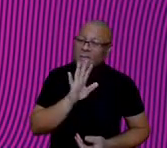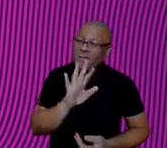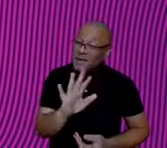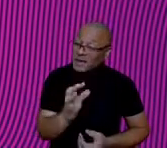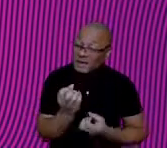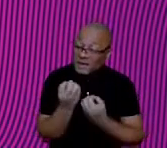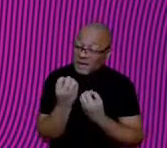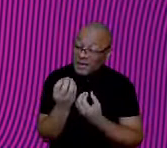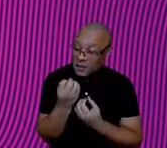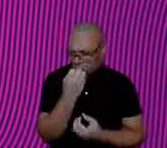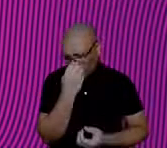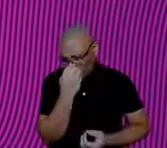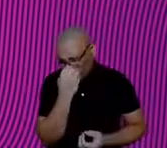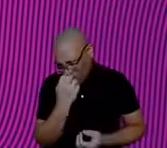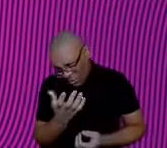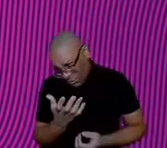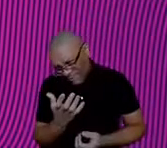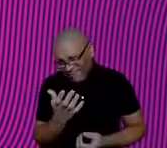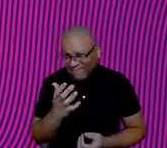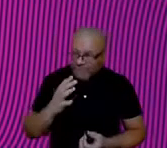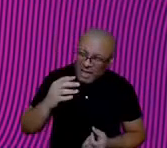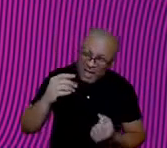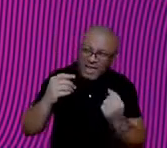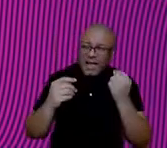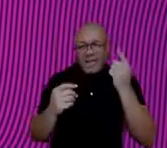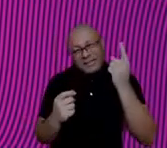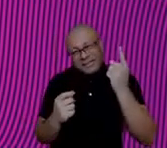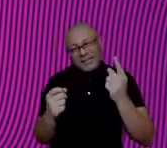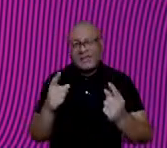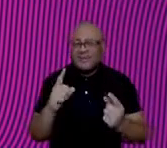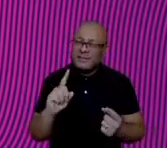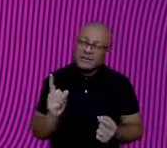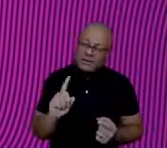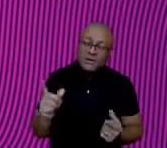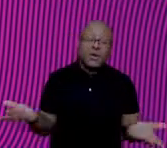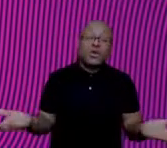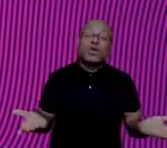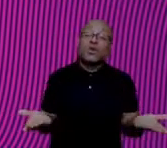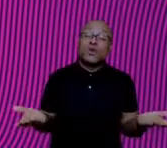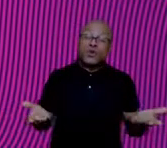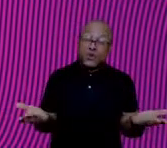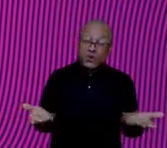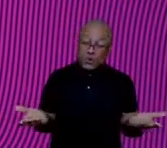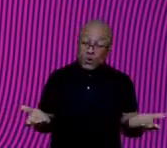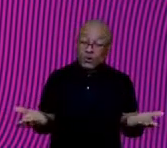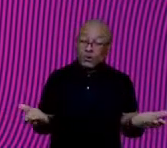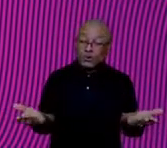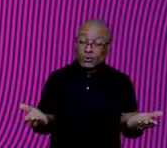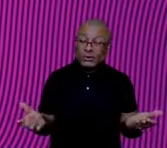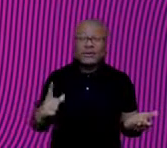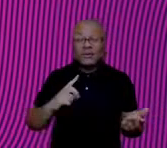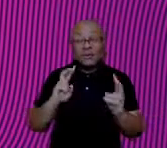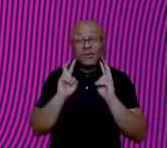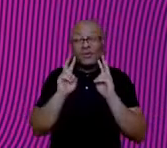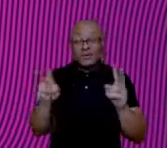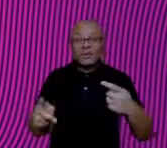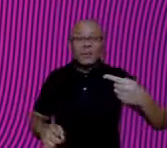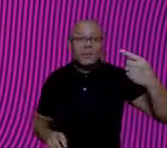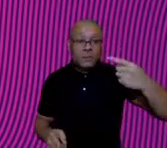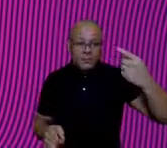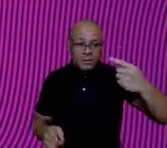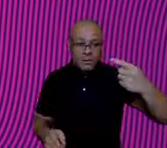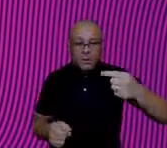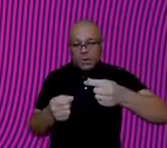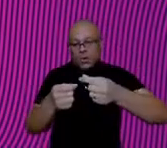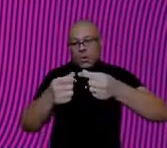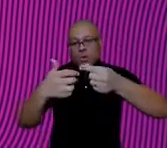qualificadas. E a gente está com a realidade, duas realidades. A primeira realidade é do Google e dos